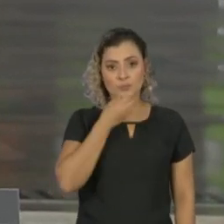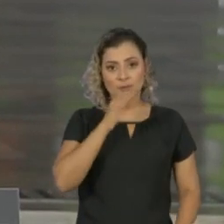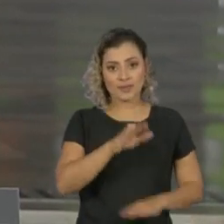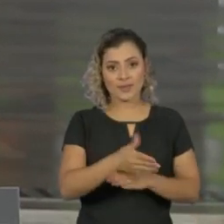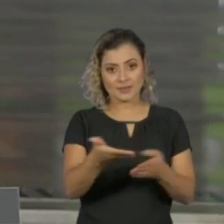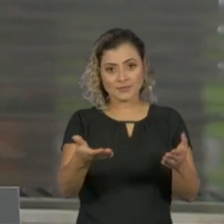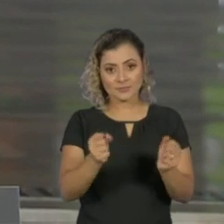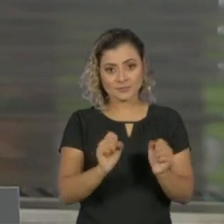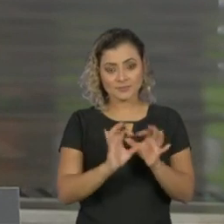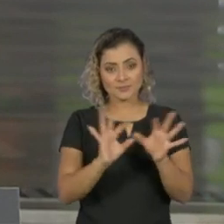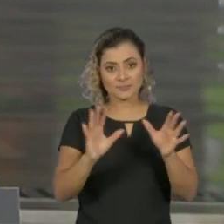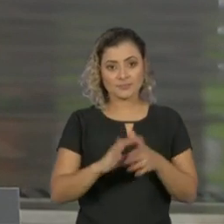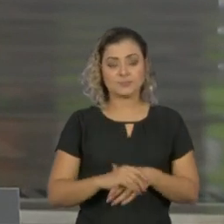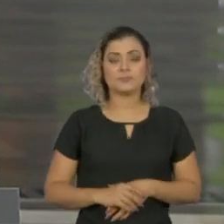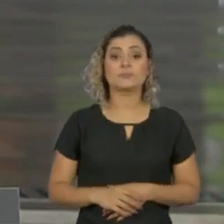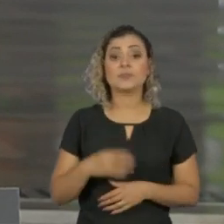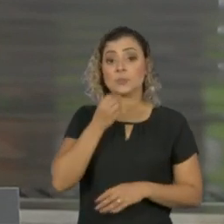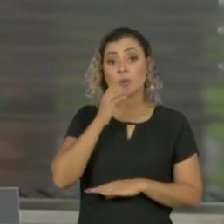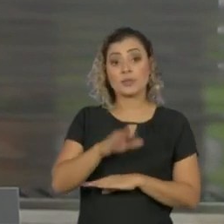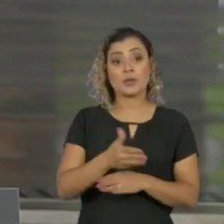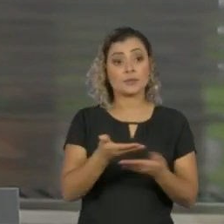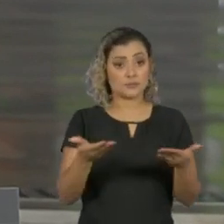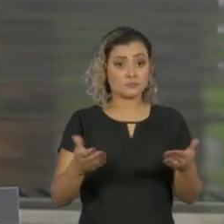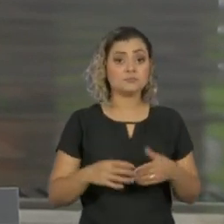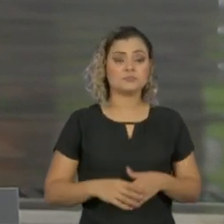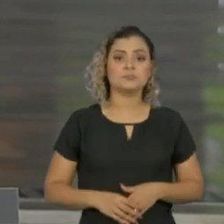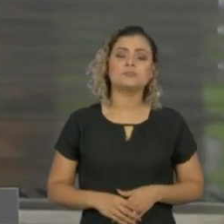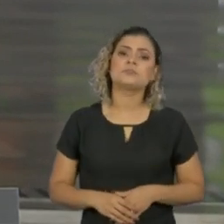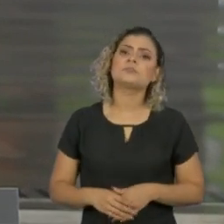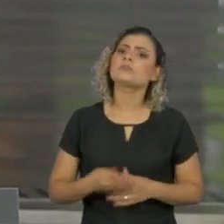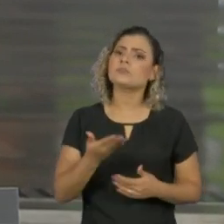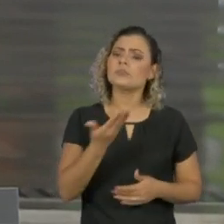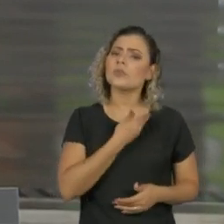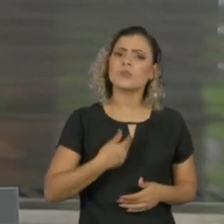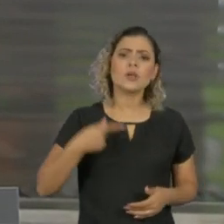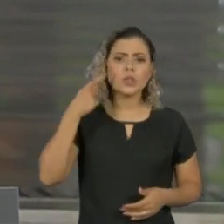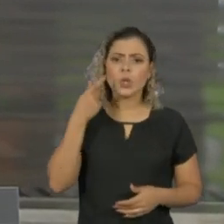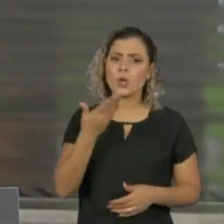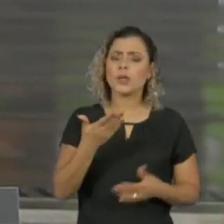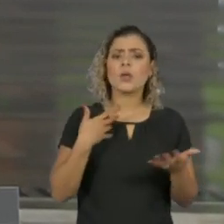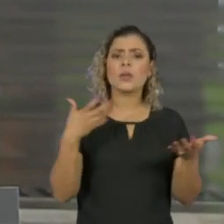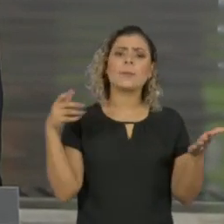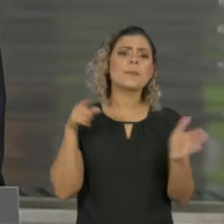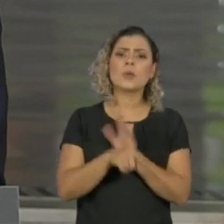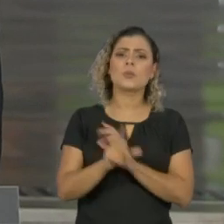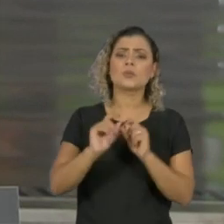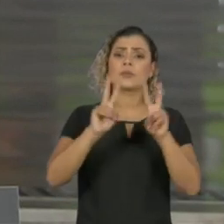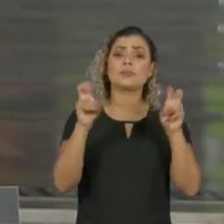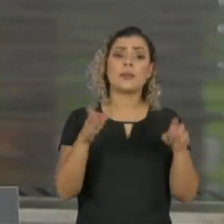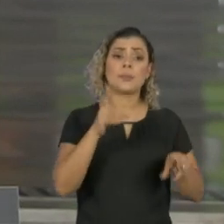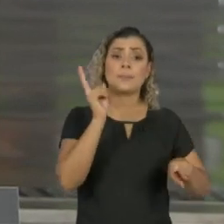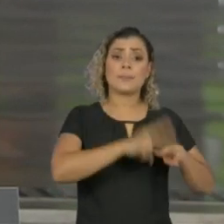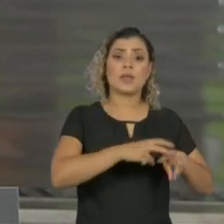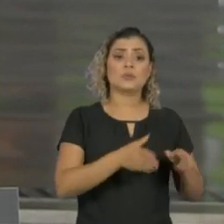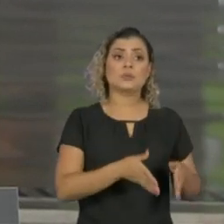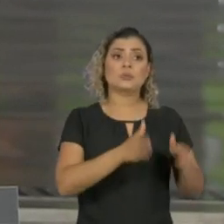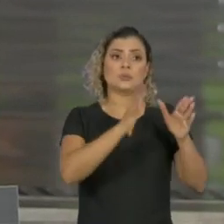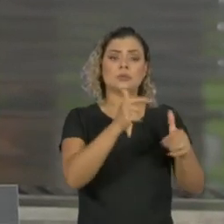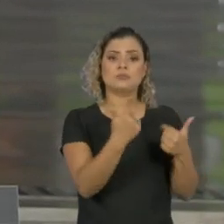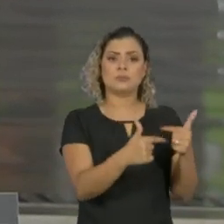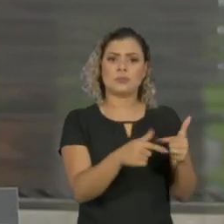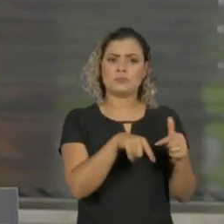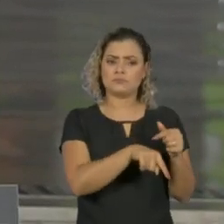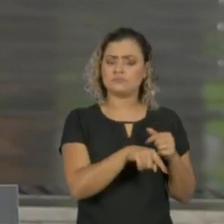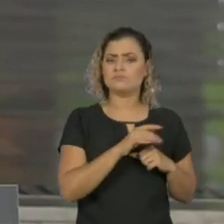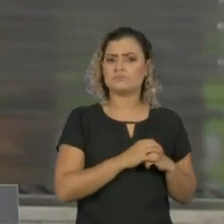tarde, sua pergunta, por favor. Boa tarde, governador. Boa tarde a todos. Governador, minha pergunta é em relação ao sistema penitenciário. Existe já, de